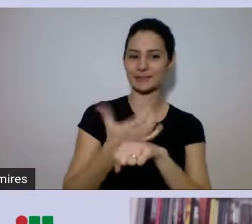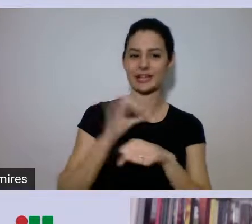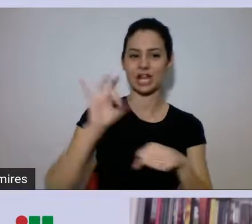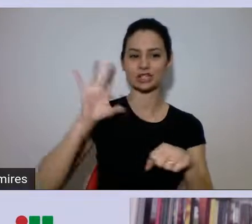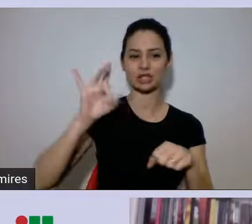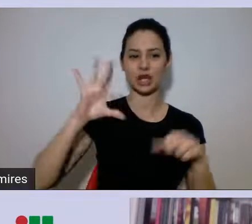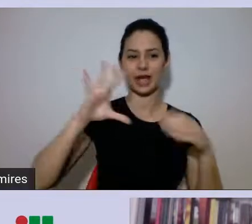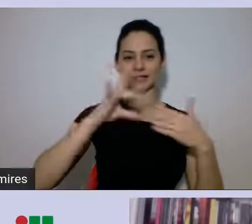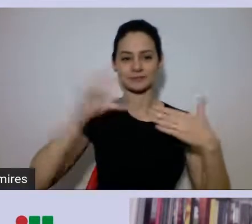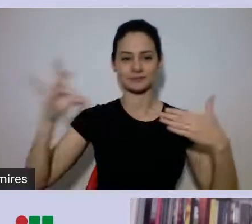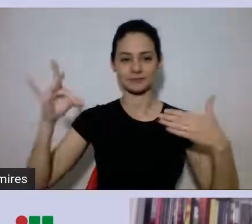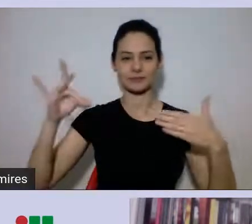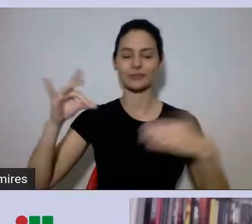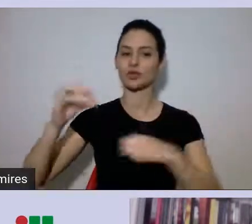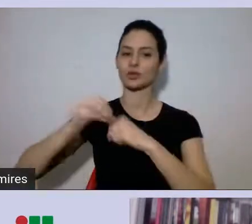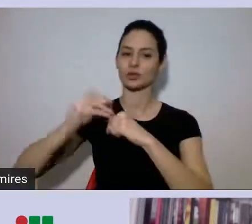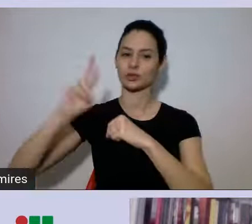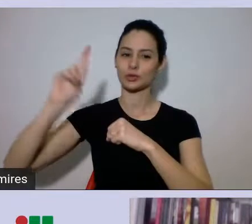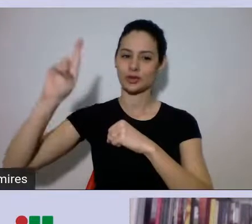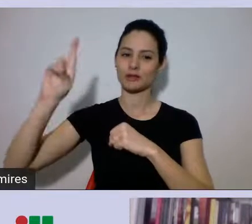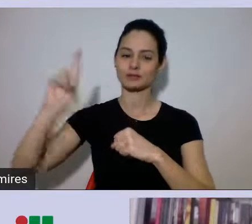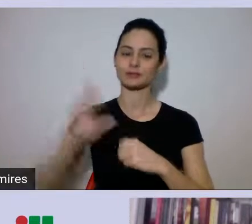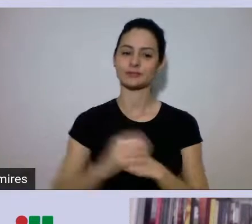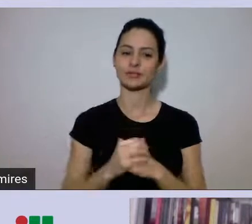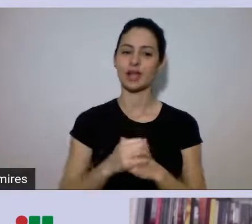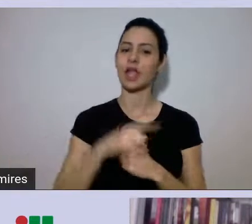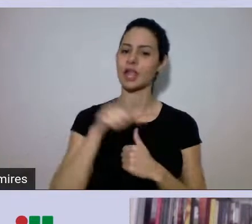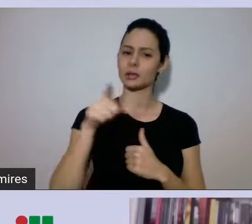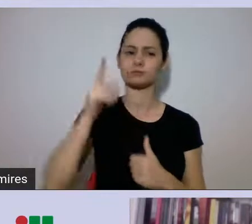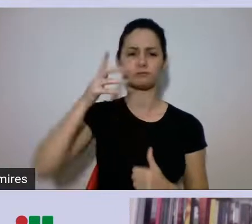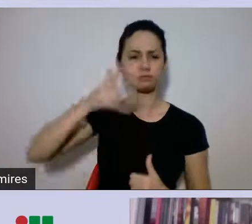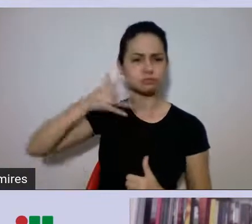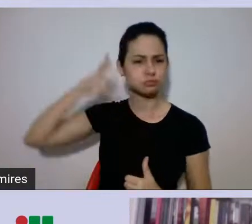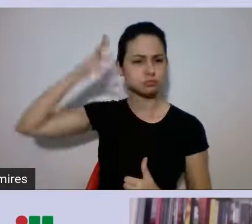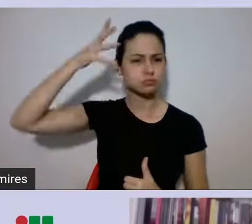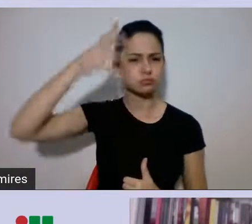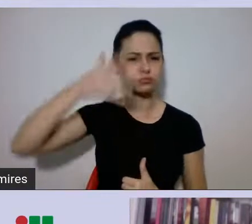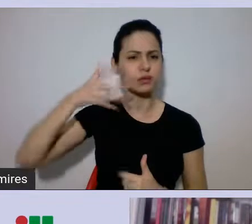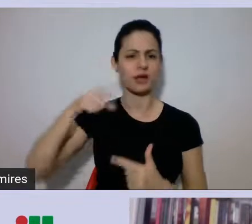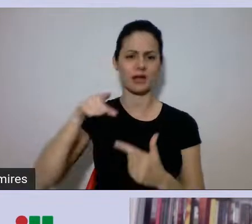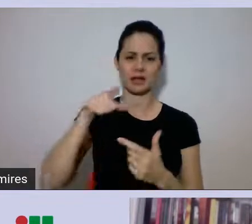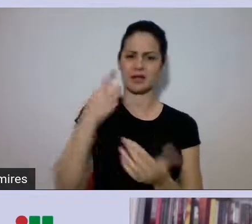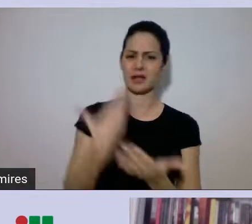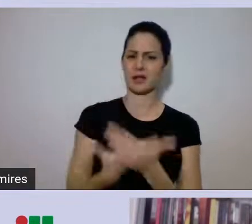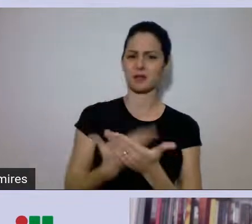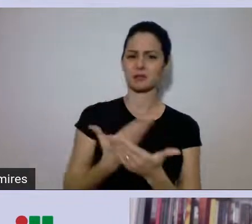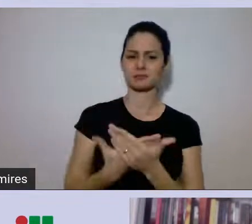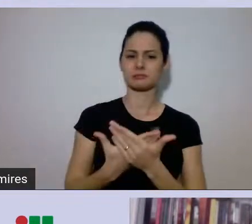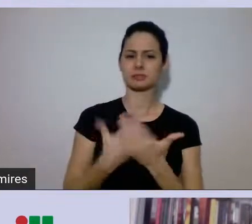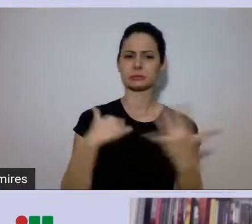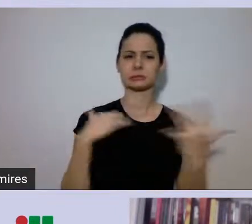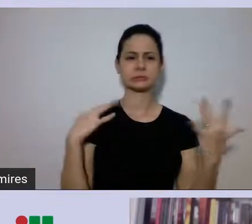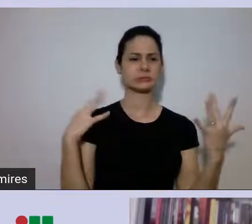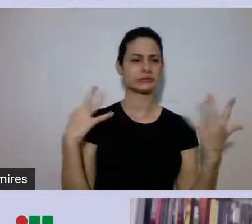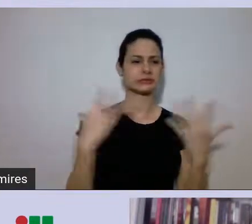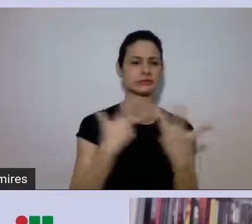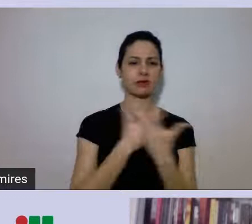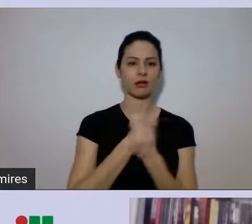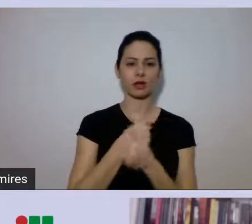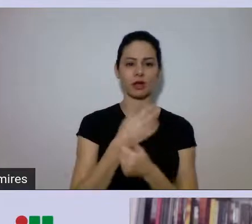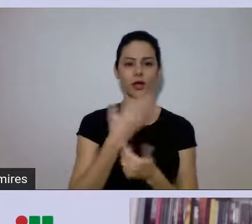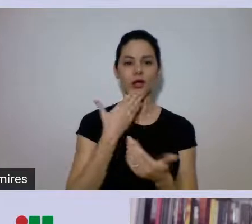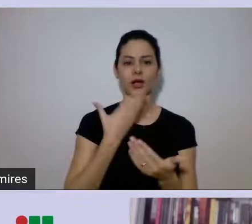doutorado. Ele foi lá e deu uma palestra, uma das aulas mais brilhantes, né?